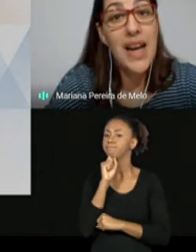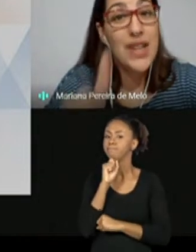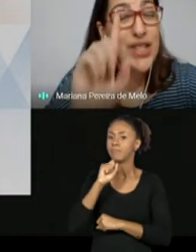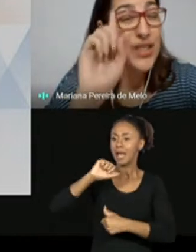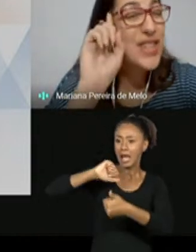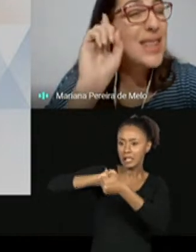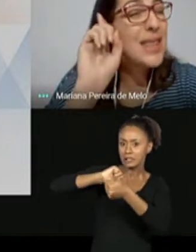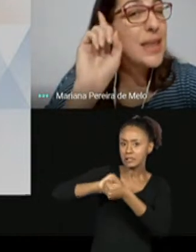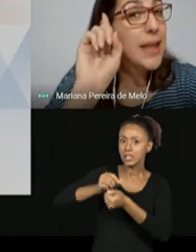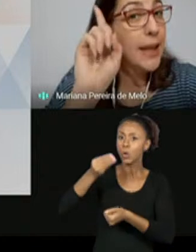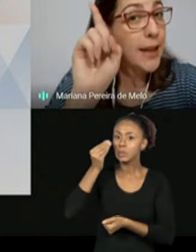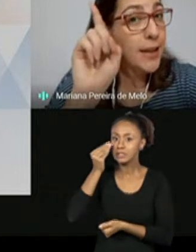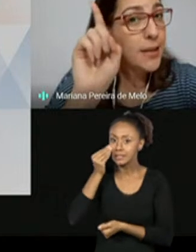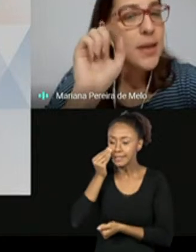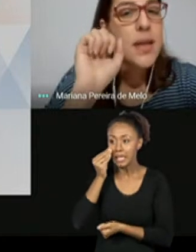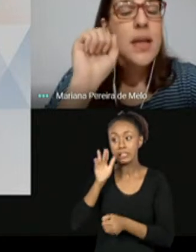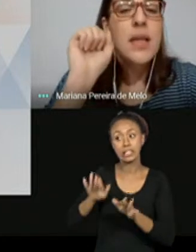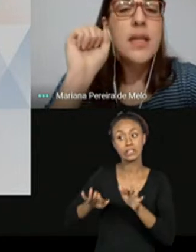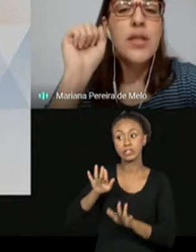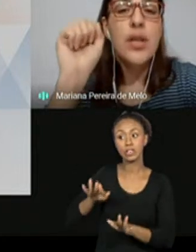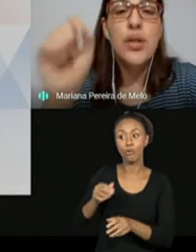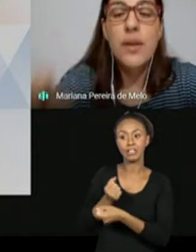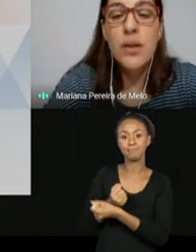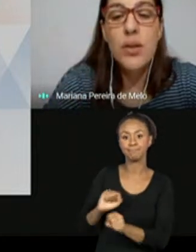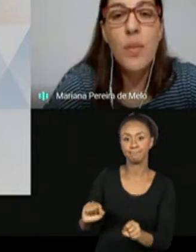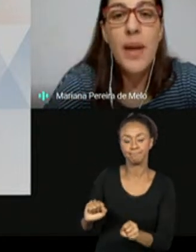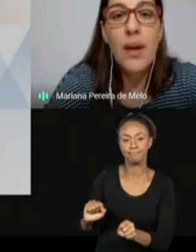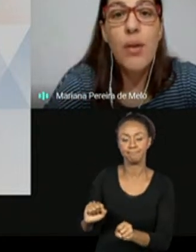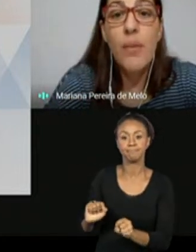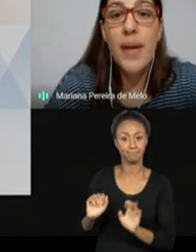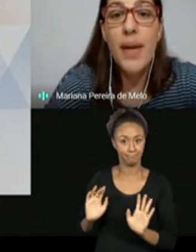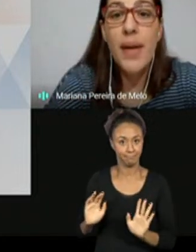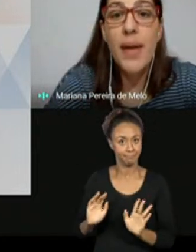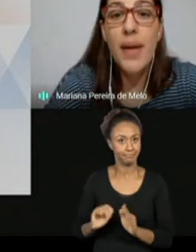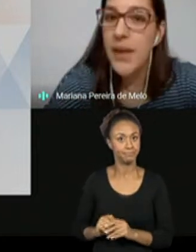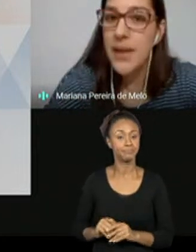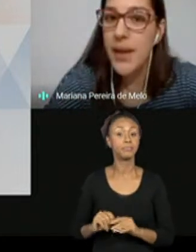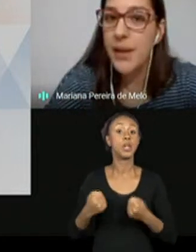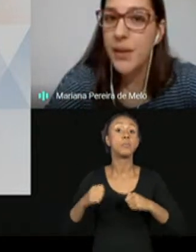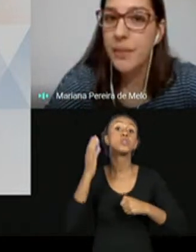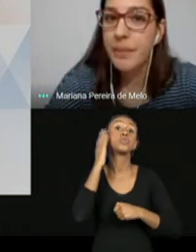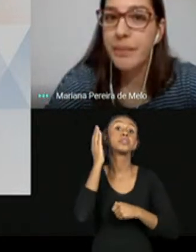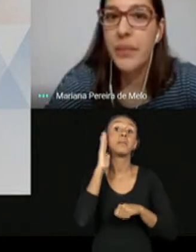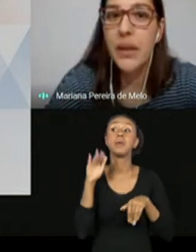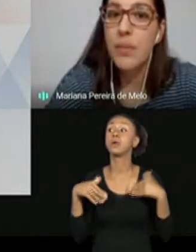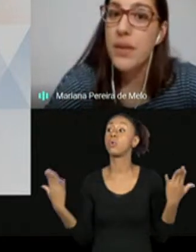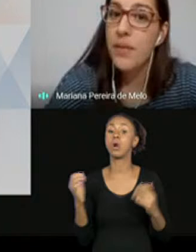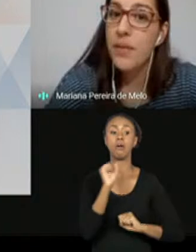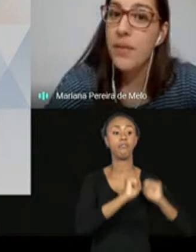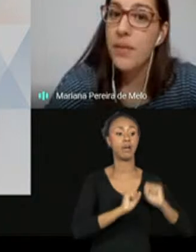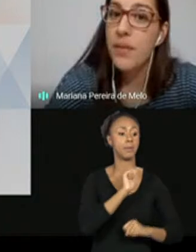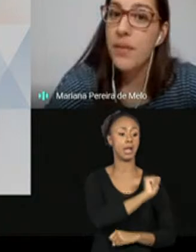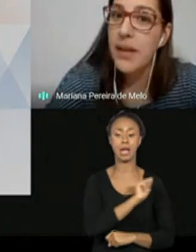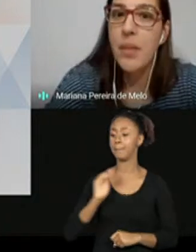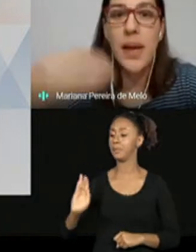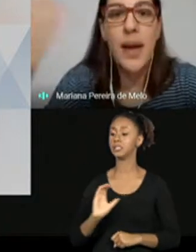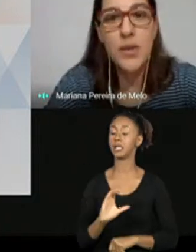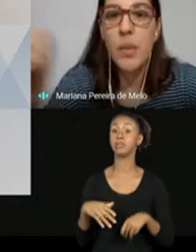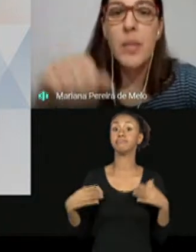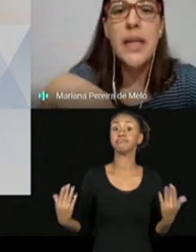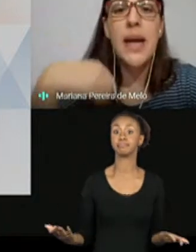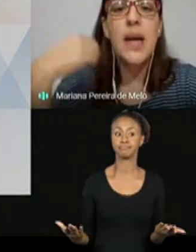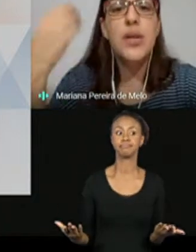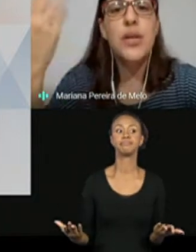A gente tem se a gente souber qual é a fábrica, certo? Então, se vier da fábrica A,